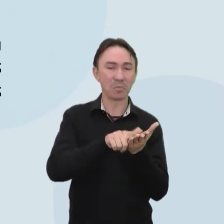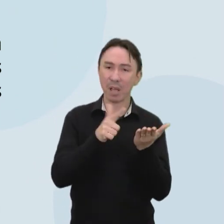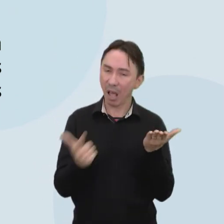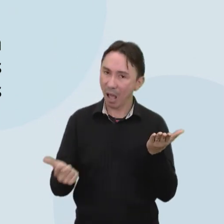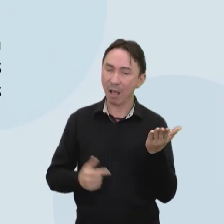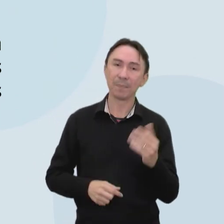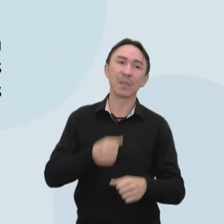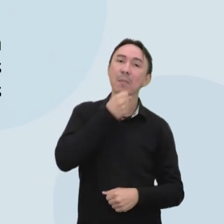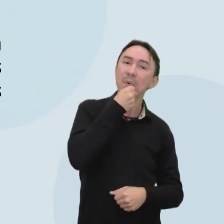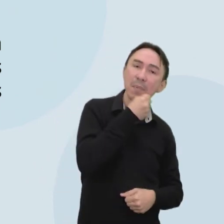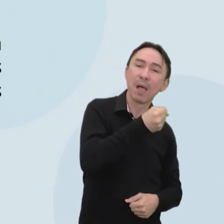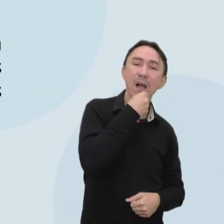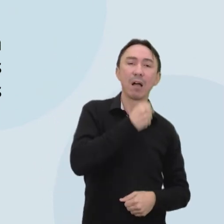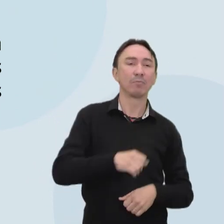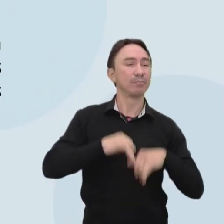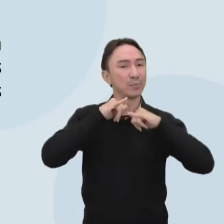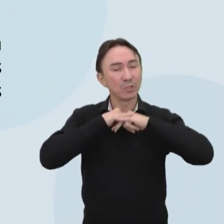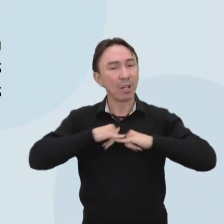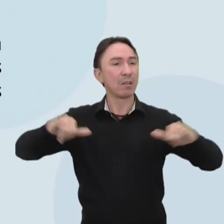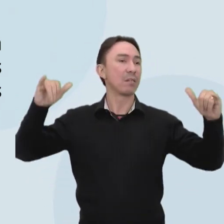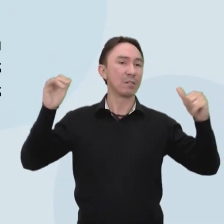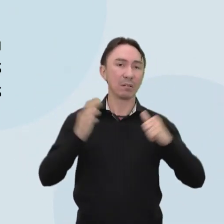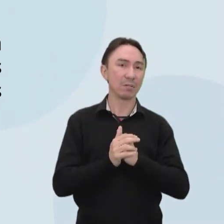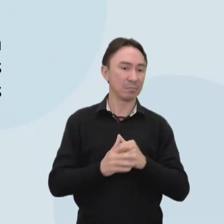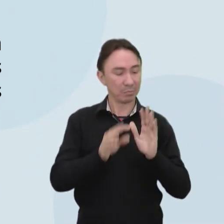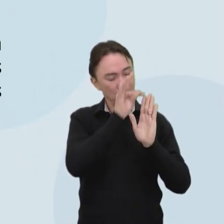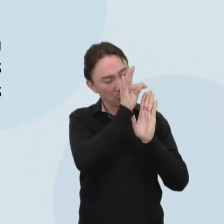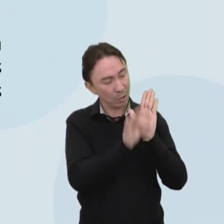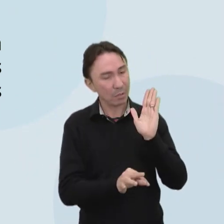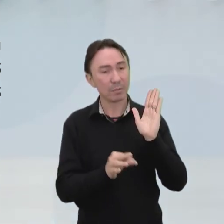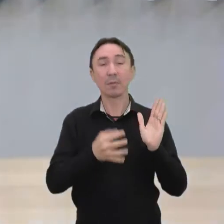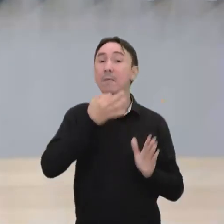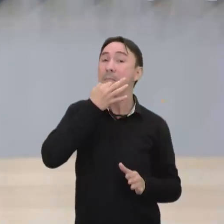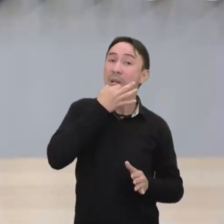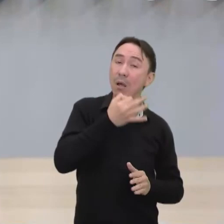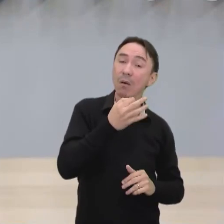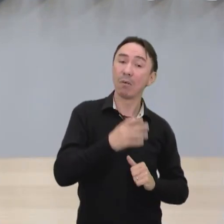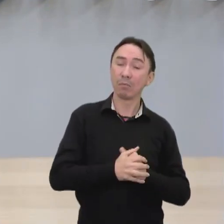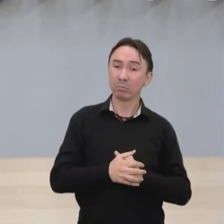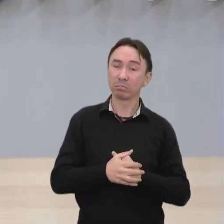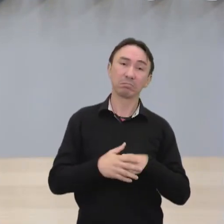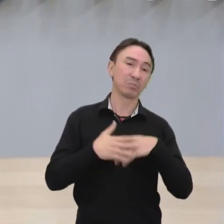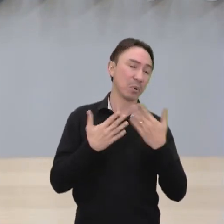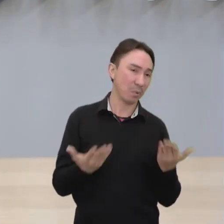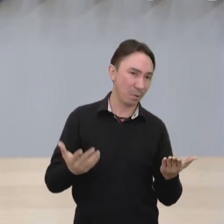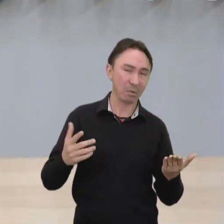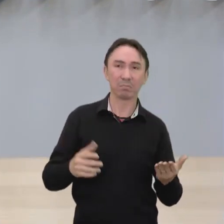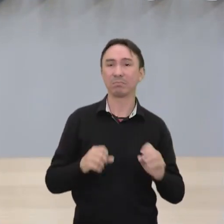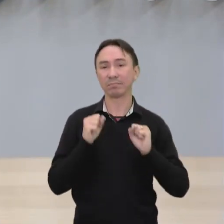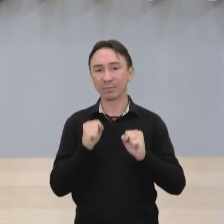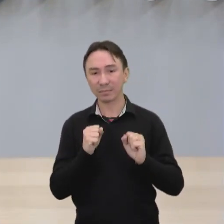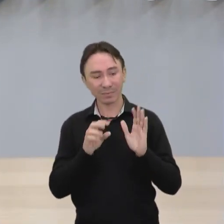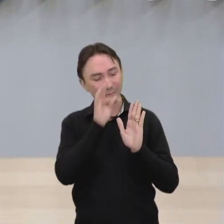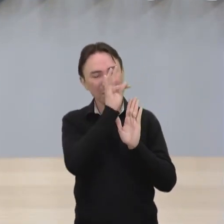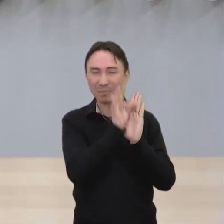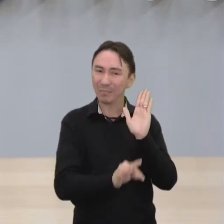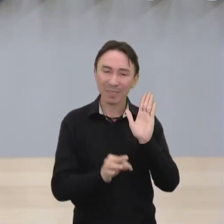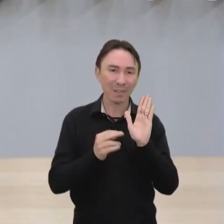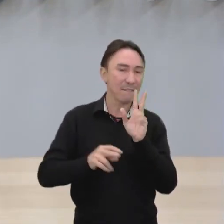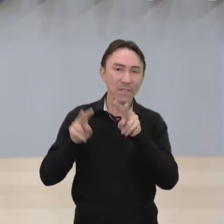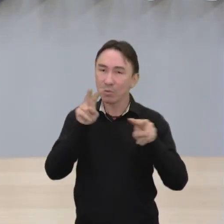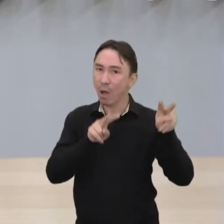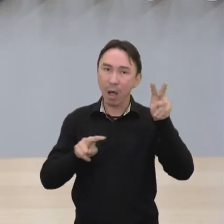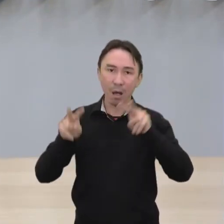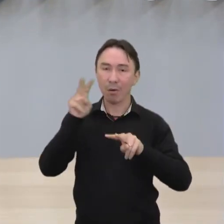artigo de opinião, é um texto visual, né? Os quadrinhos, charge e tal, o que pensar.